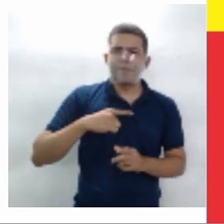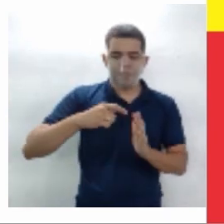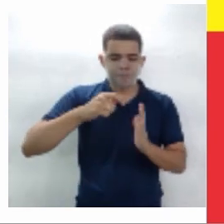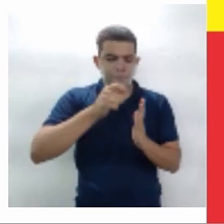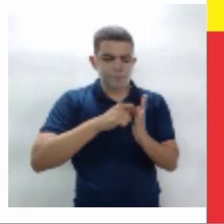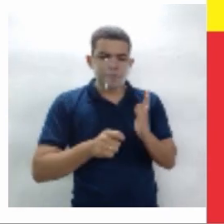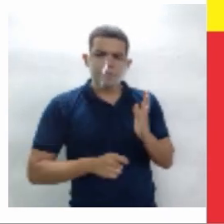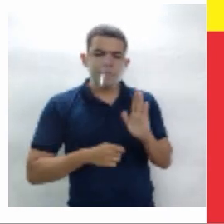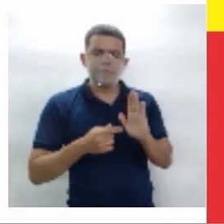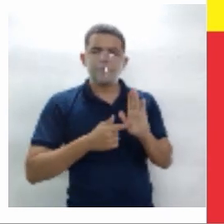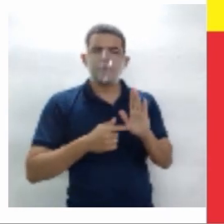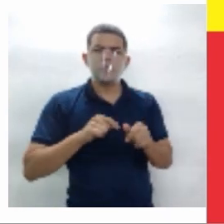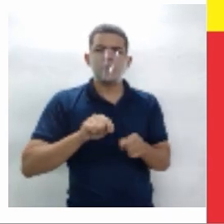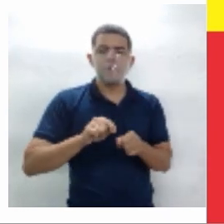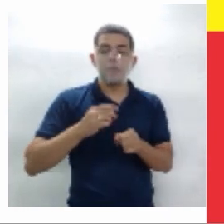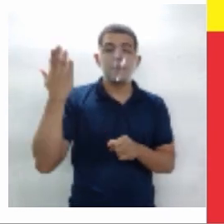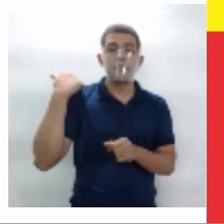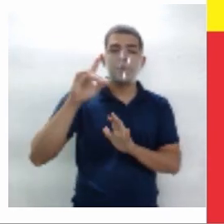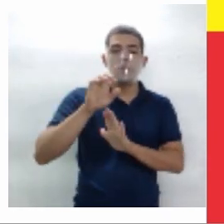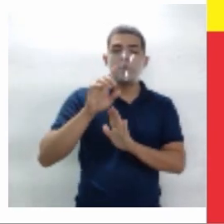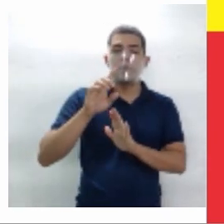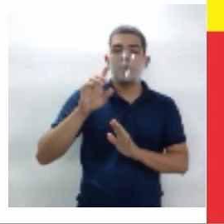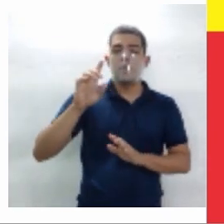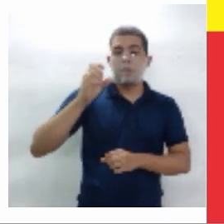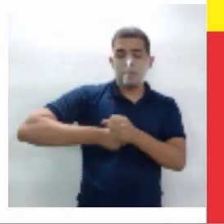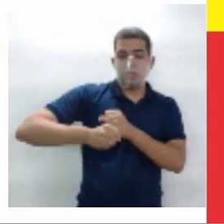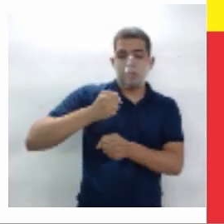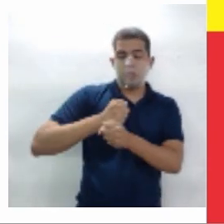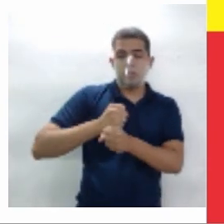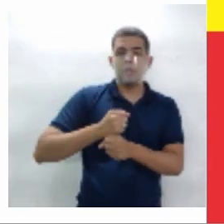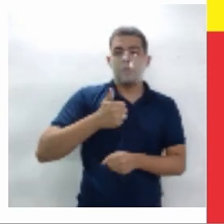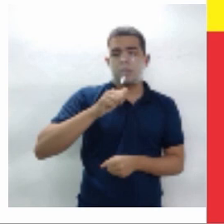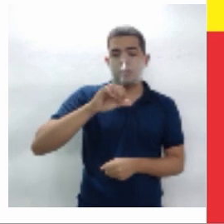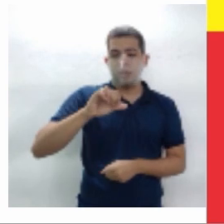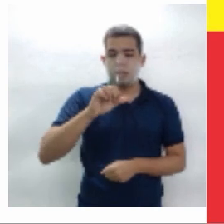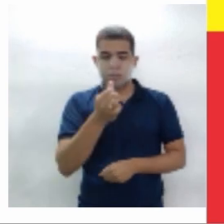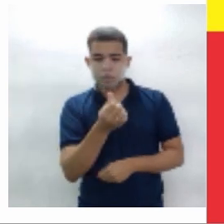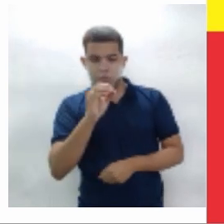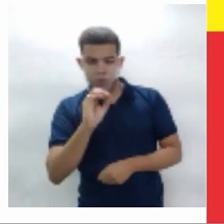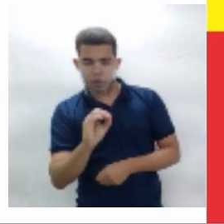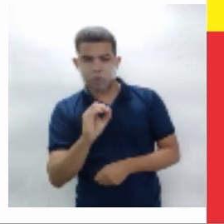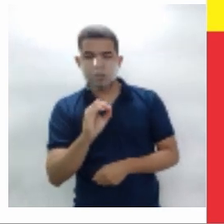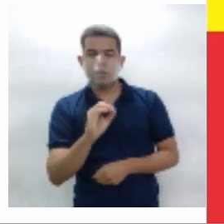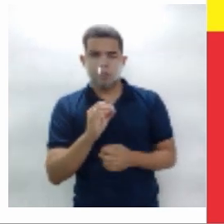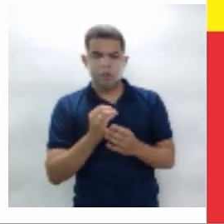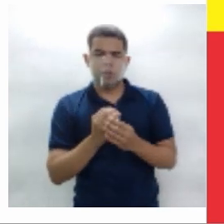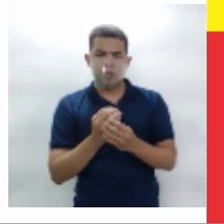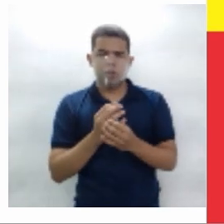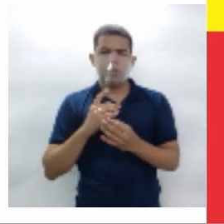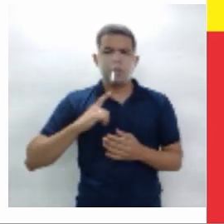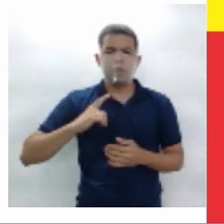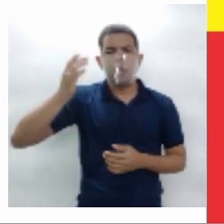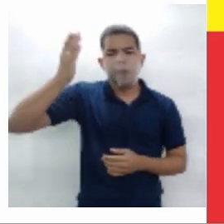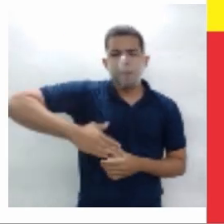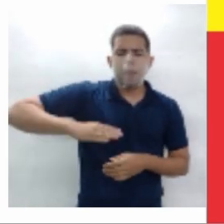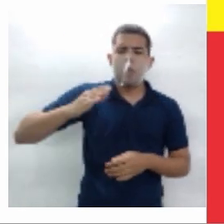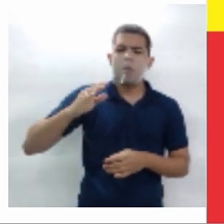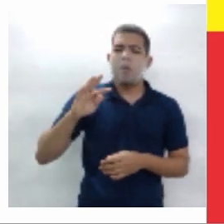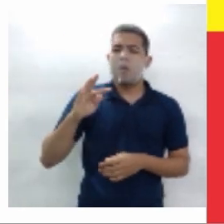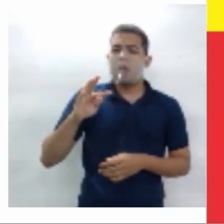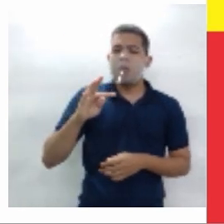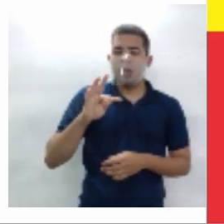formularam na década de 1960 a teoria tectônica das placas. Não são apenas